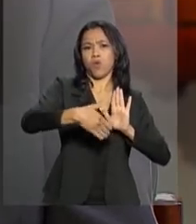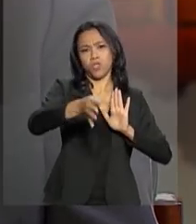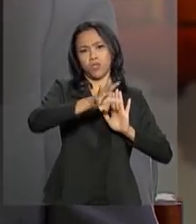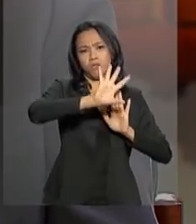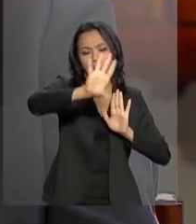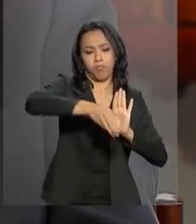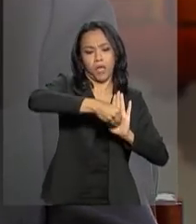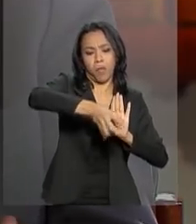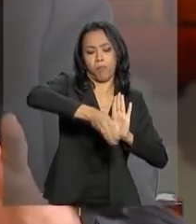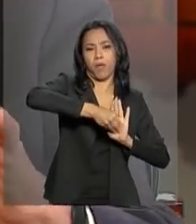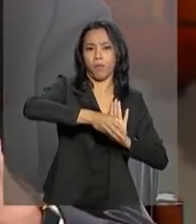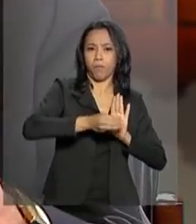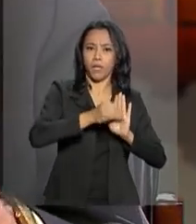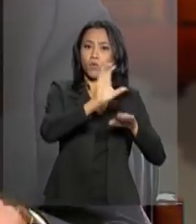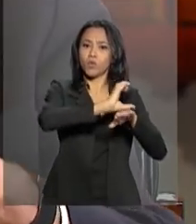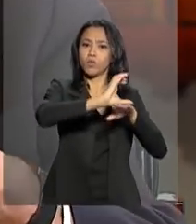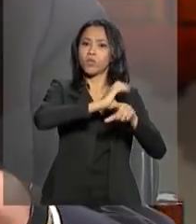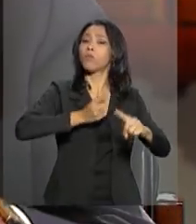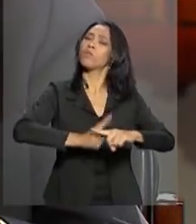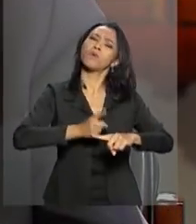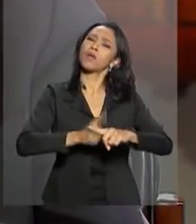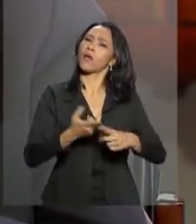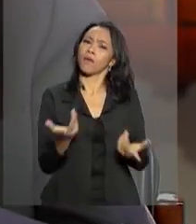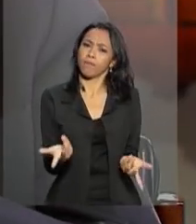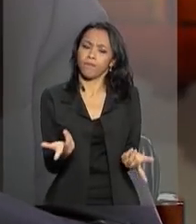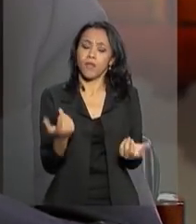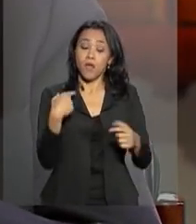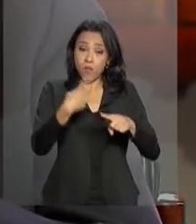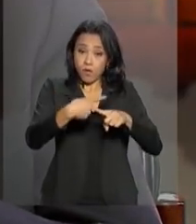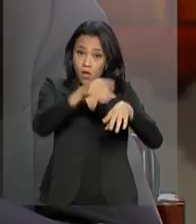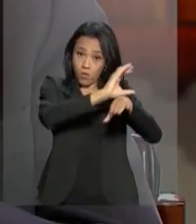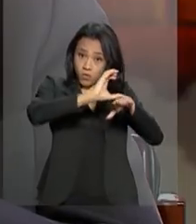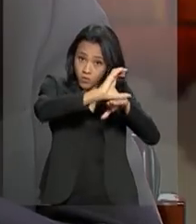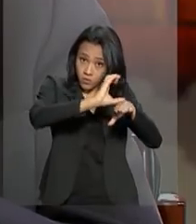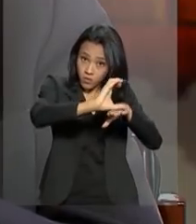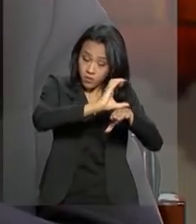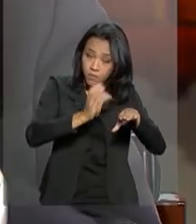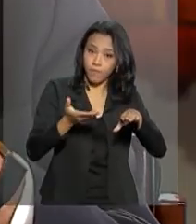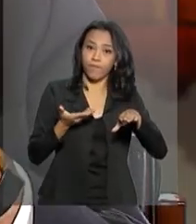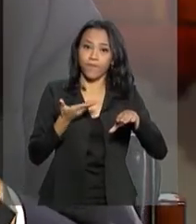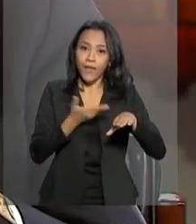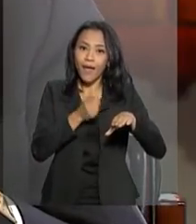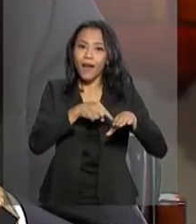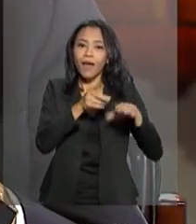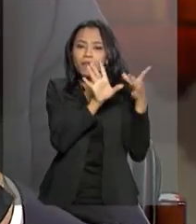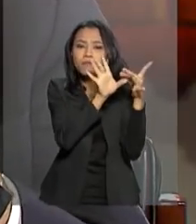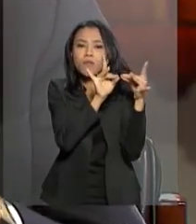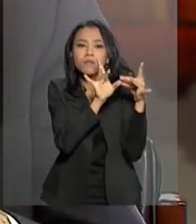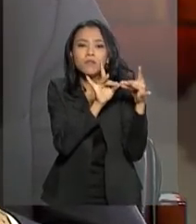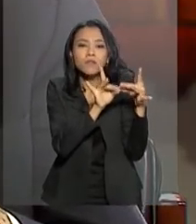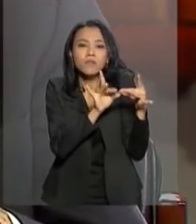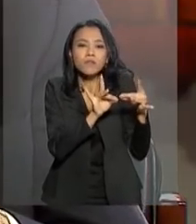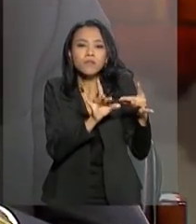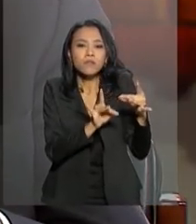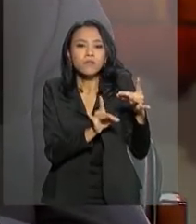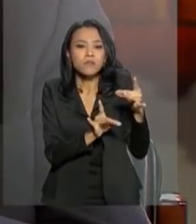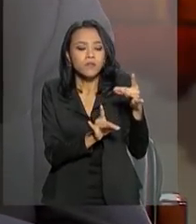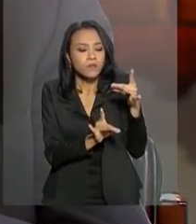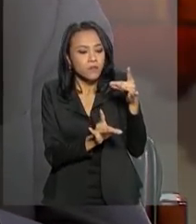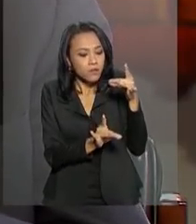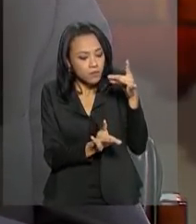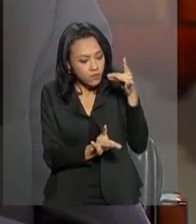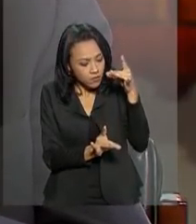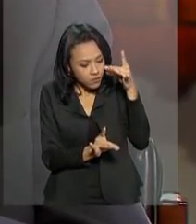de emenda à Constituição. Por quê? Digo eu, porque a Constituição é uma Constituição analítica, ela não é principiológica, ela